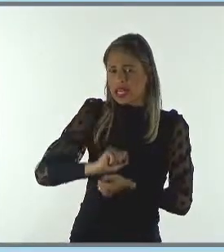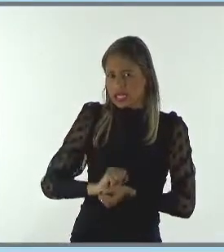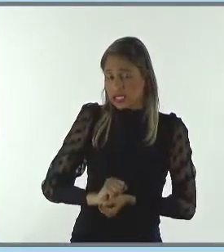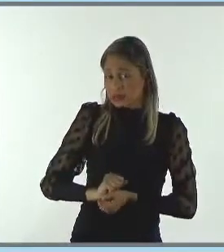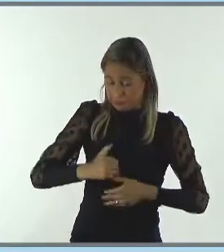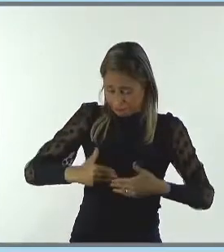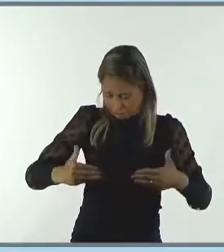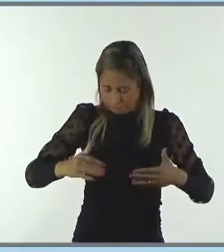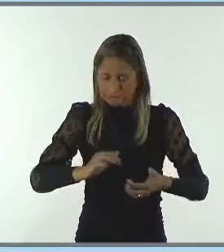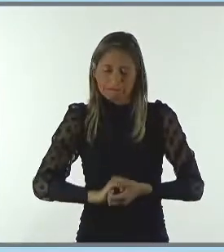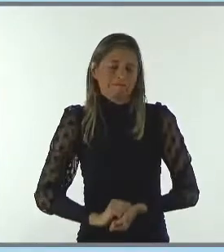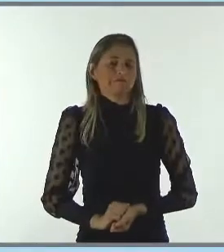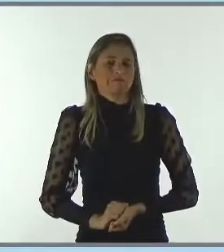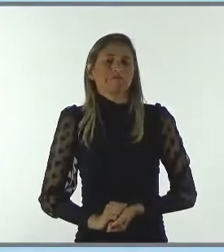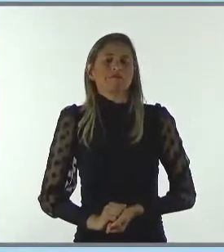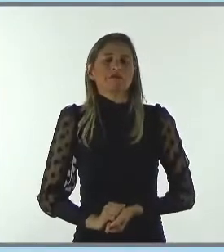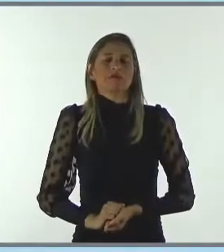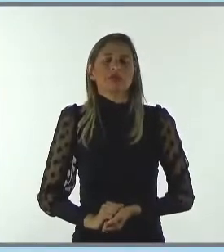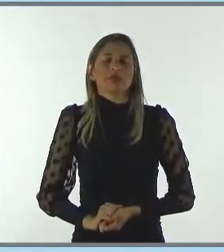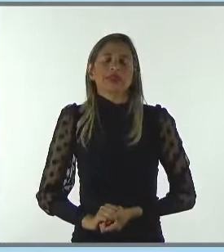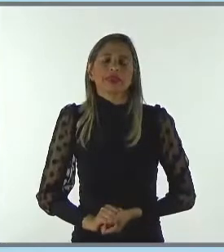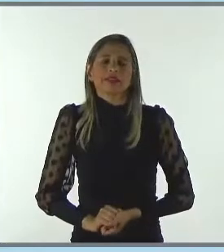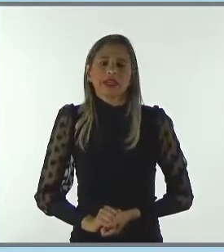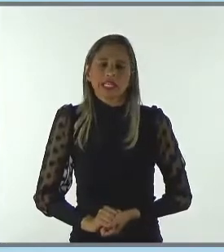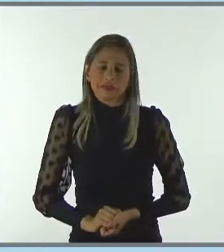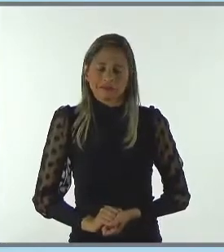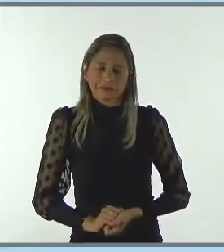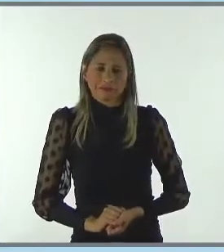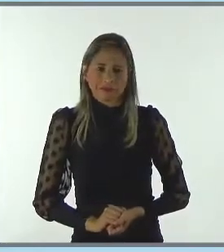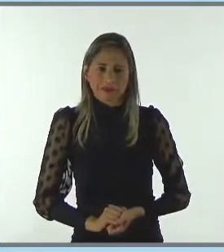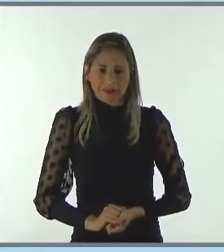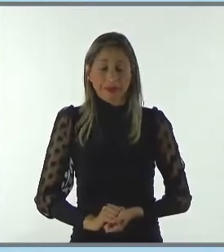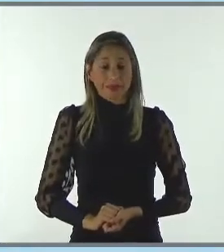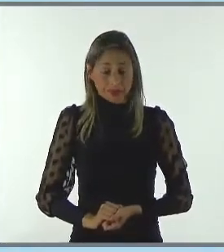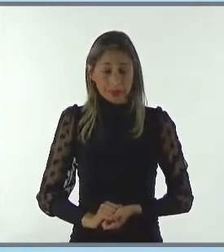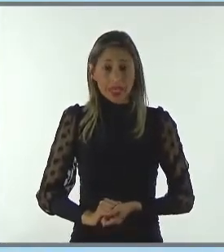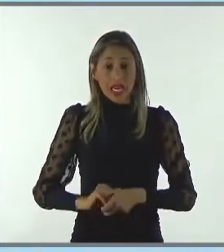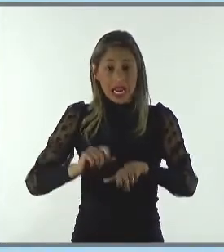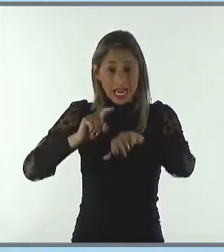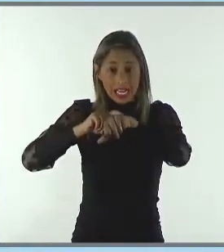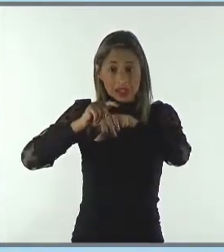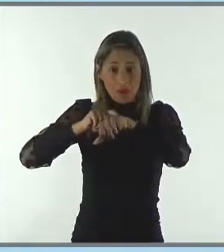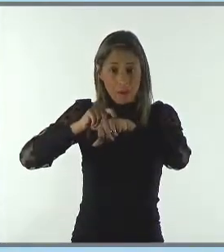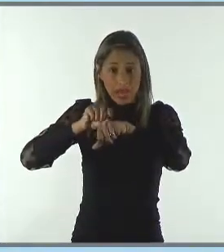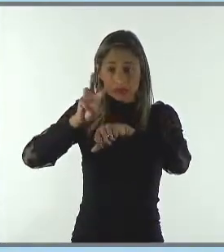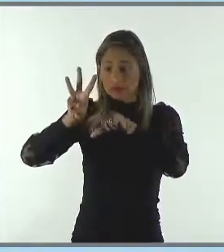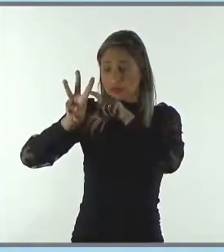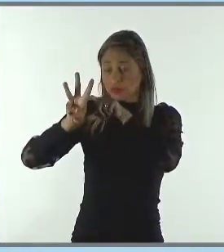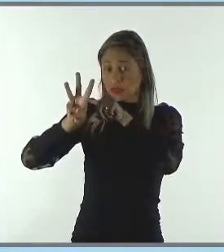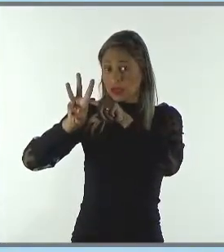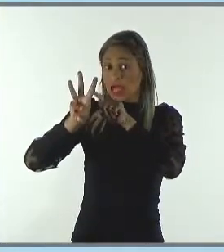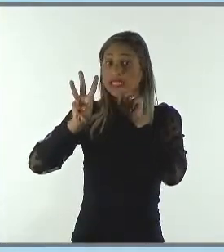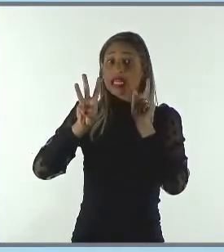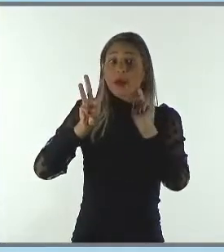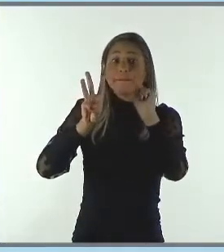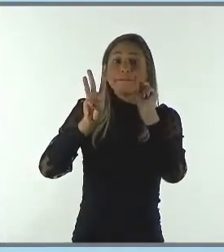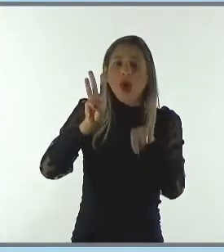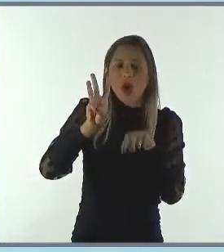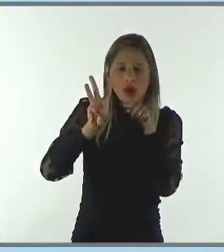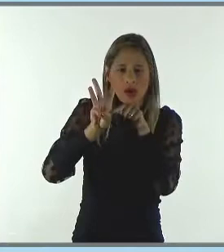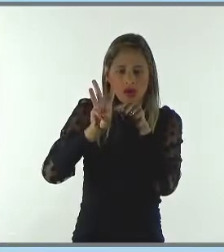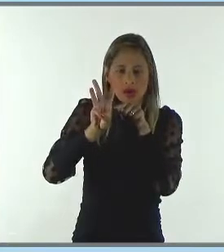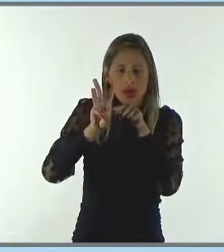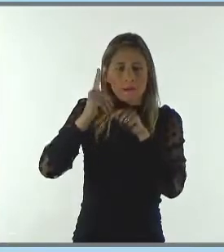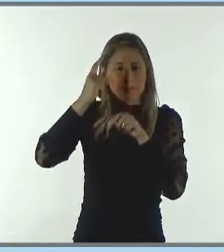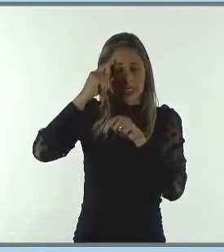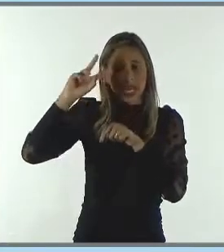seguir, a partir desse momento de 3 possibilidades de comentário, é pensar a história